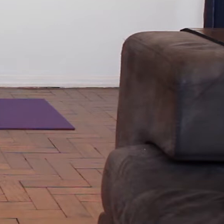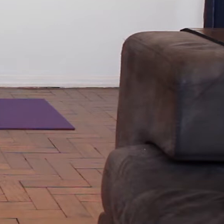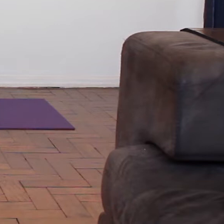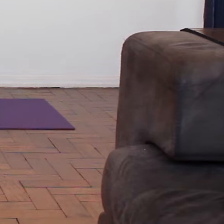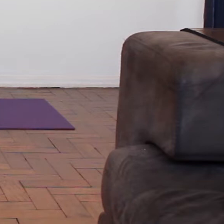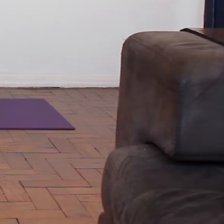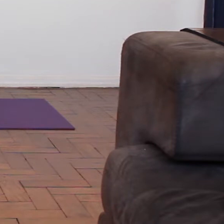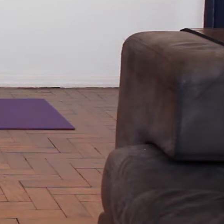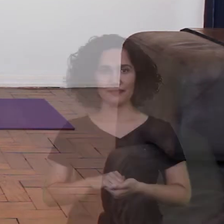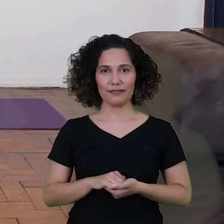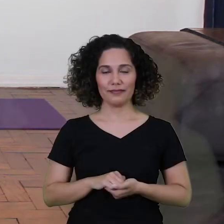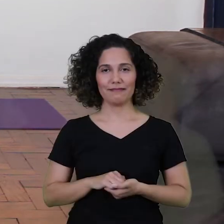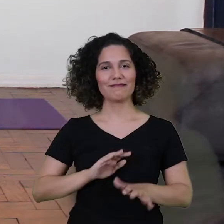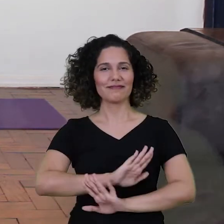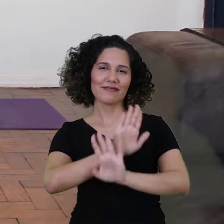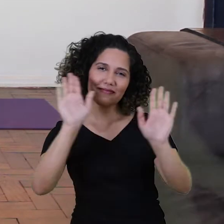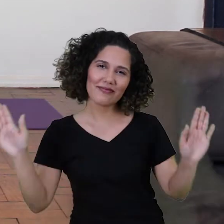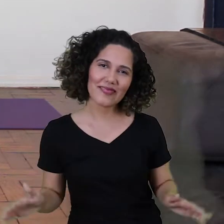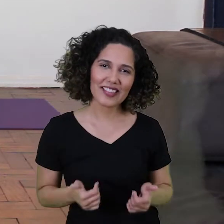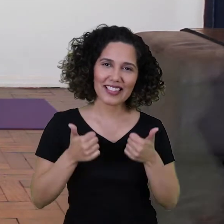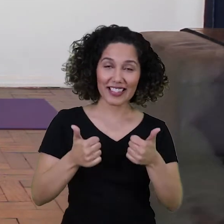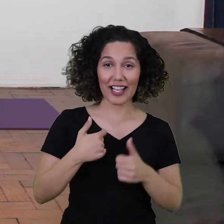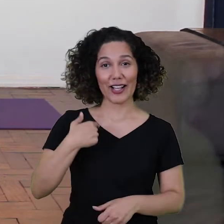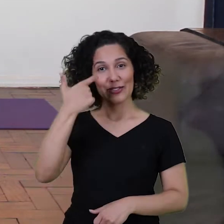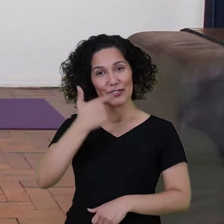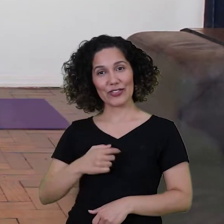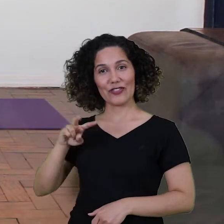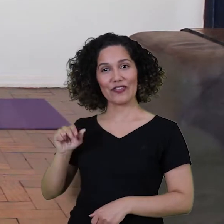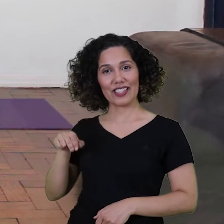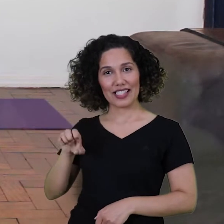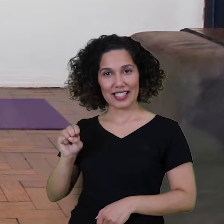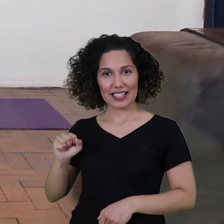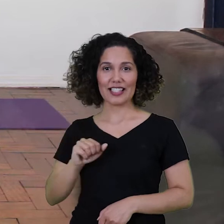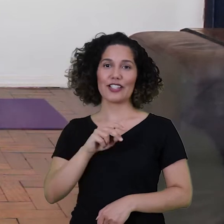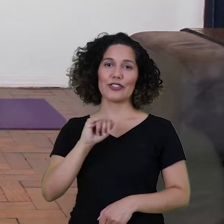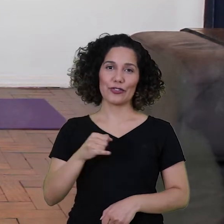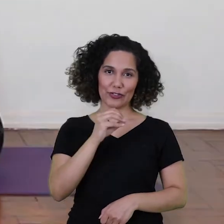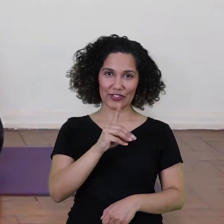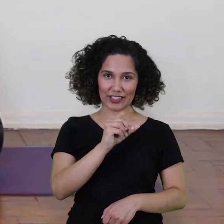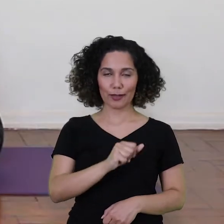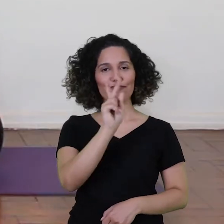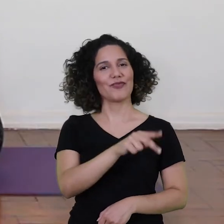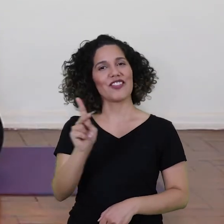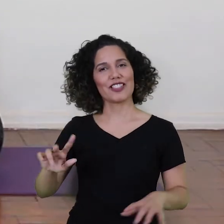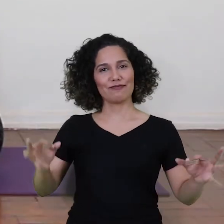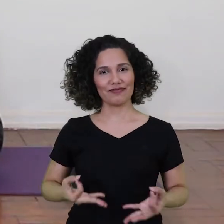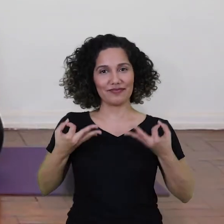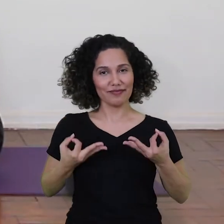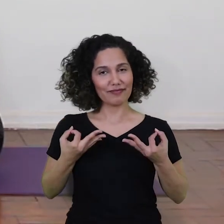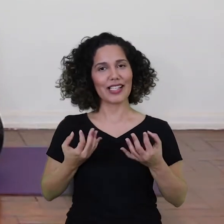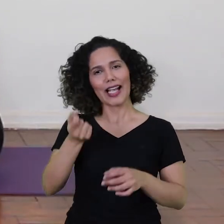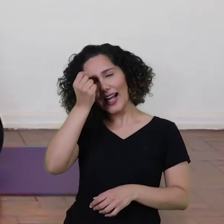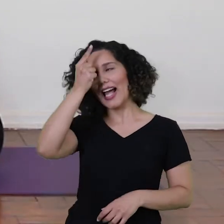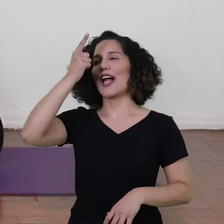camiseta, lê-se: lute como uma gorda. Salve, galera! Eu sou a Vanessa Joda, sou professora de yoga. Eu sou criadora do